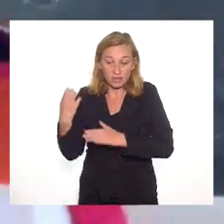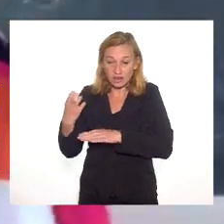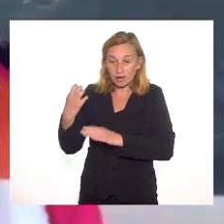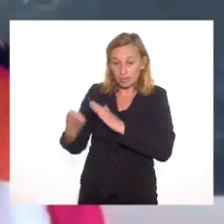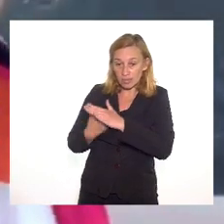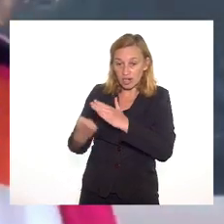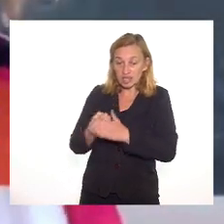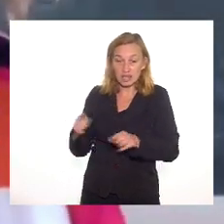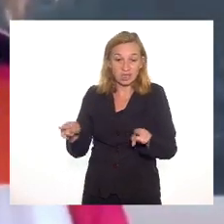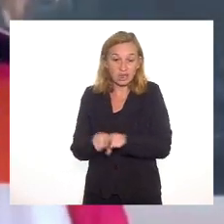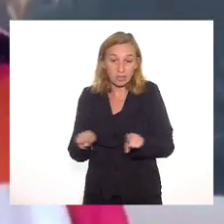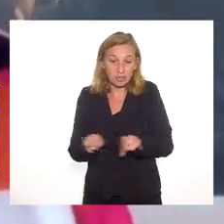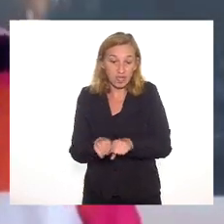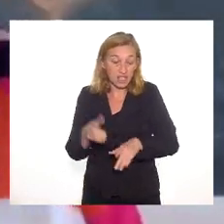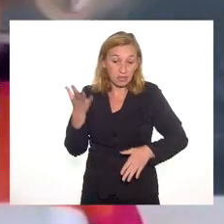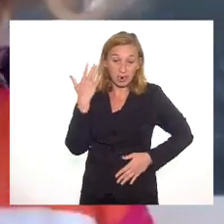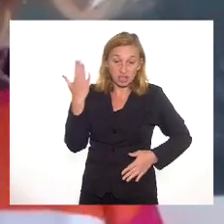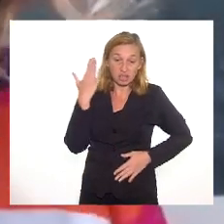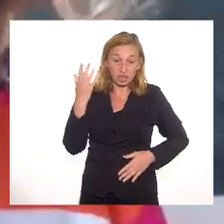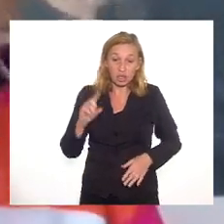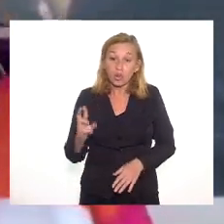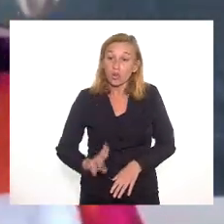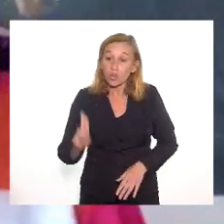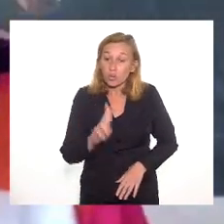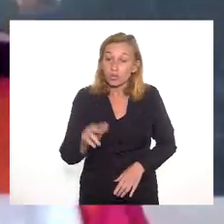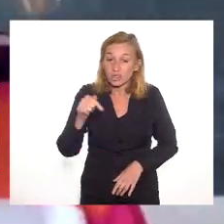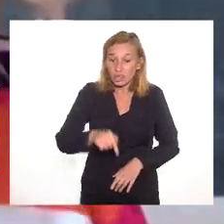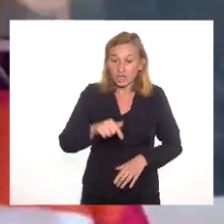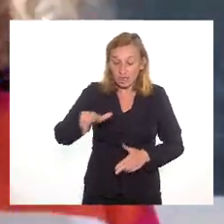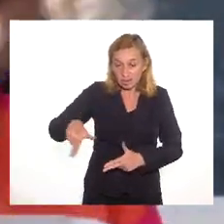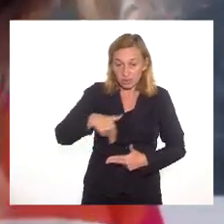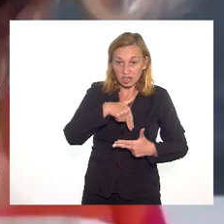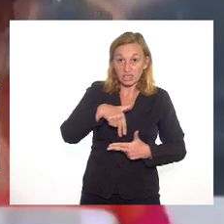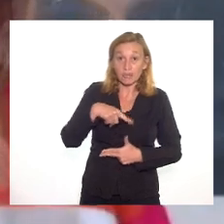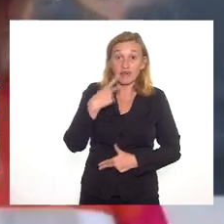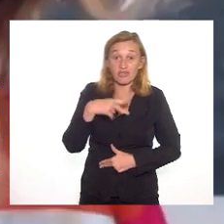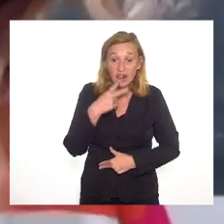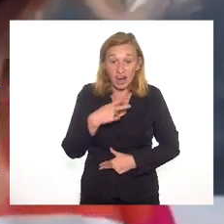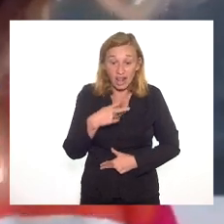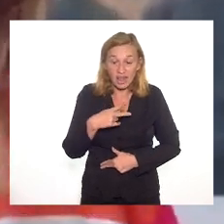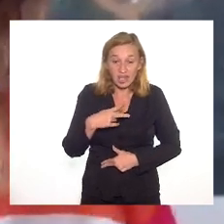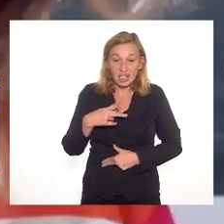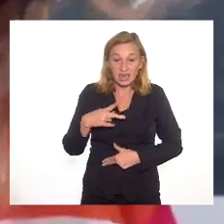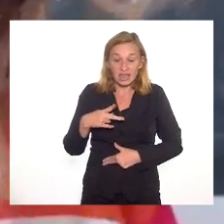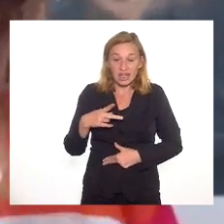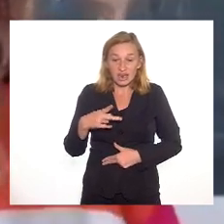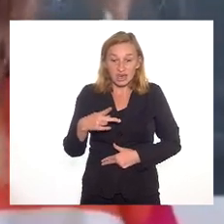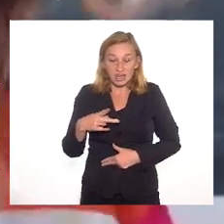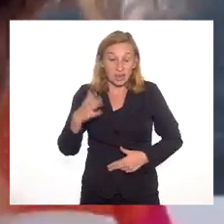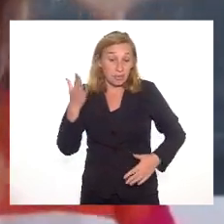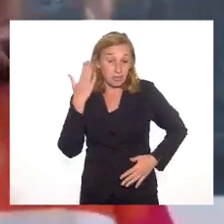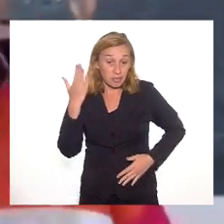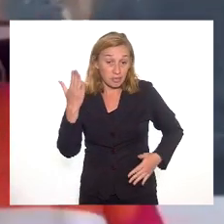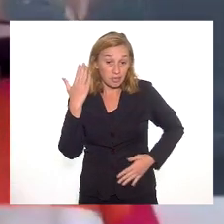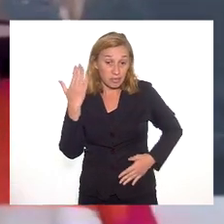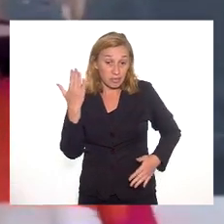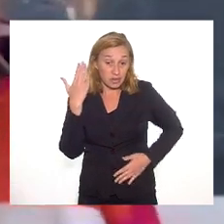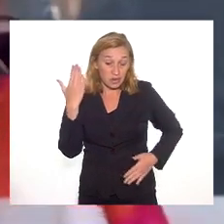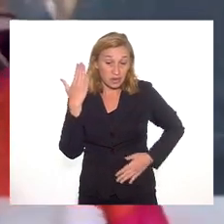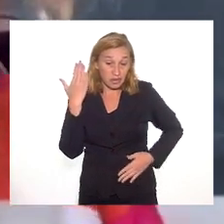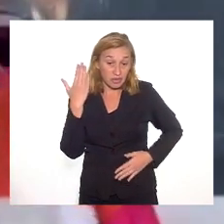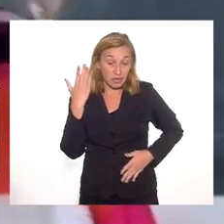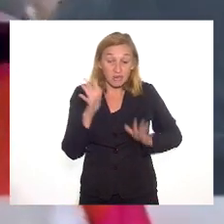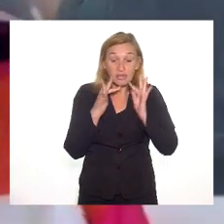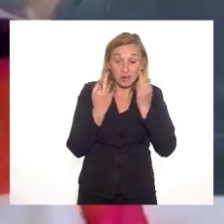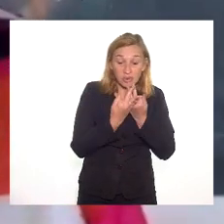crime organizado. Se aqui uso o espaço da tribuna para falar que parente de traficante não é envolvido,